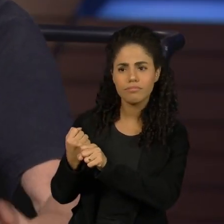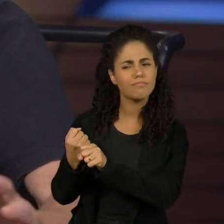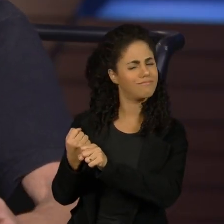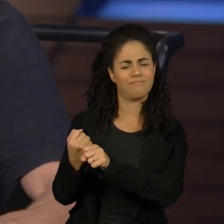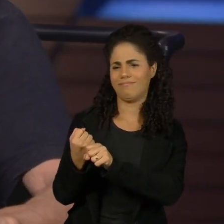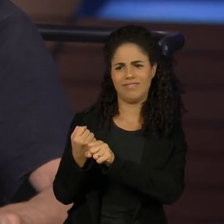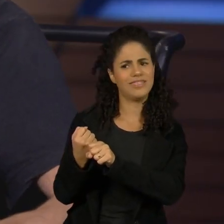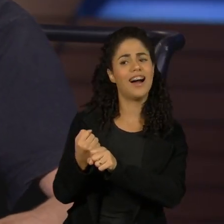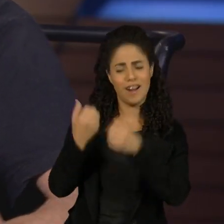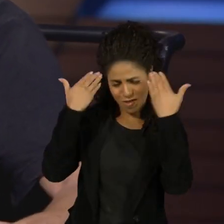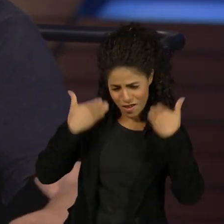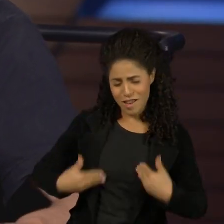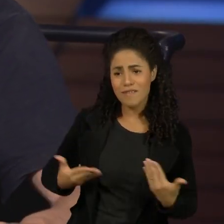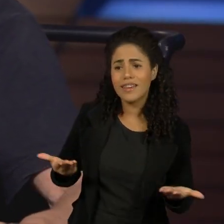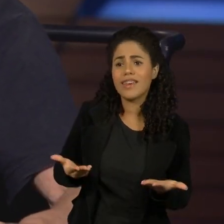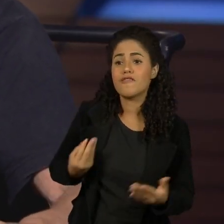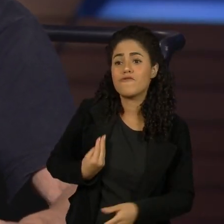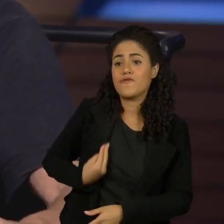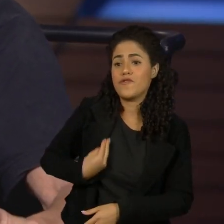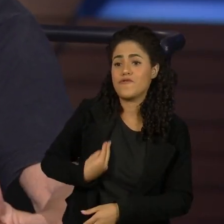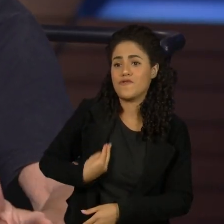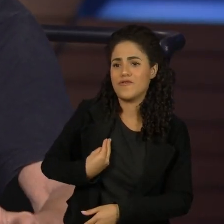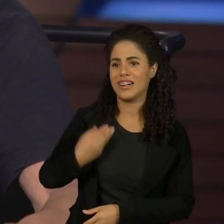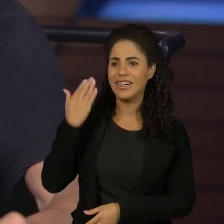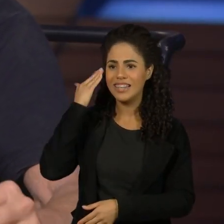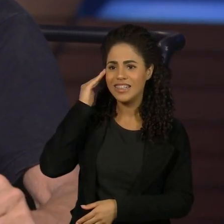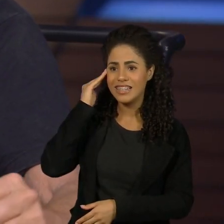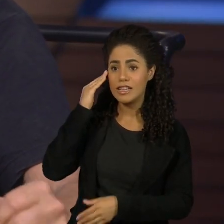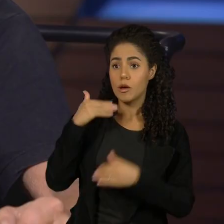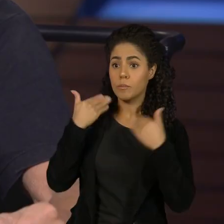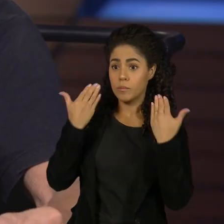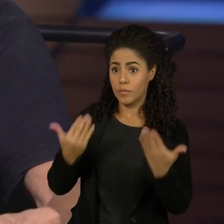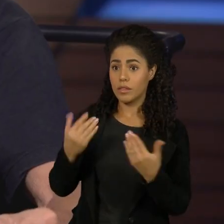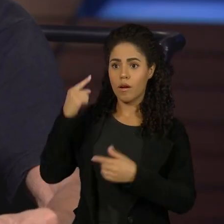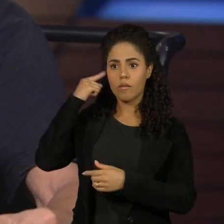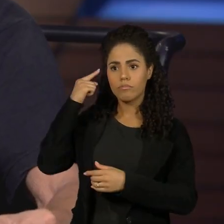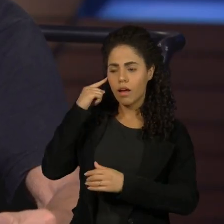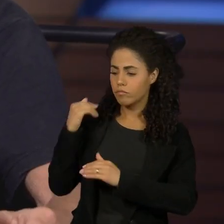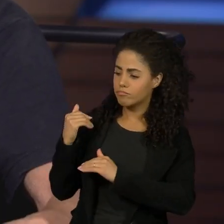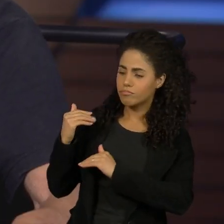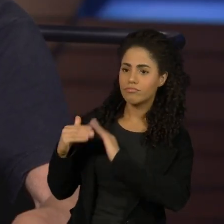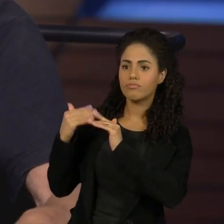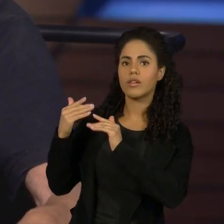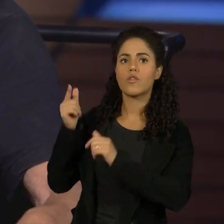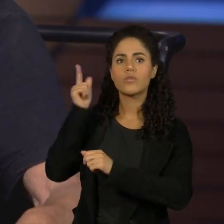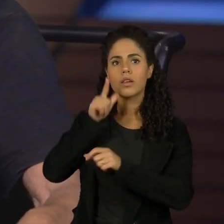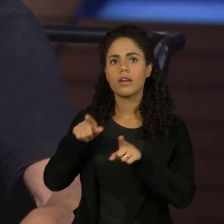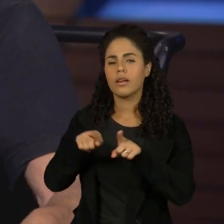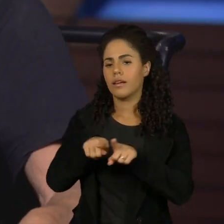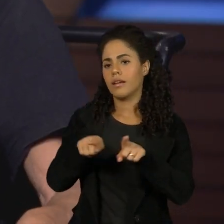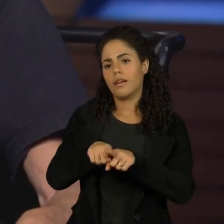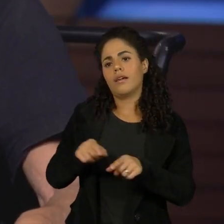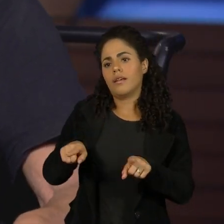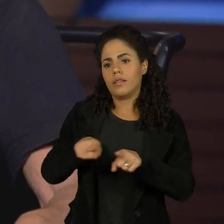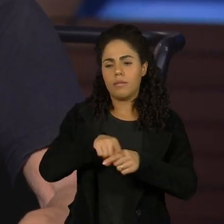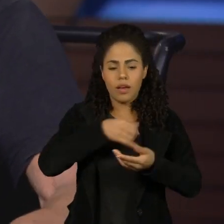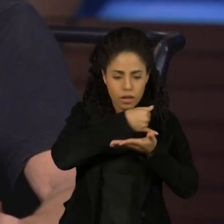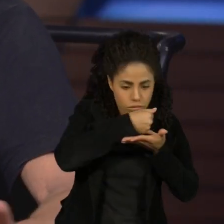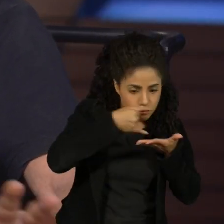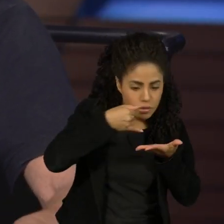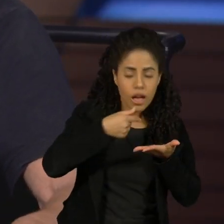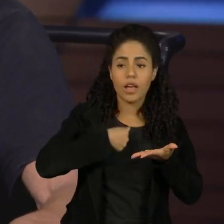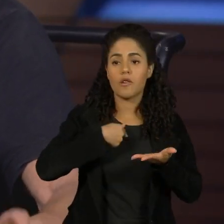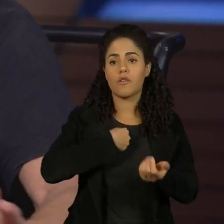isso, e cometi o meu grande erro nessa história toda, né? Eu desenvolvi minha dependência em cocaína, cheguei a um